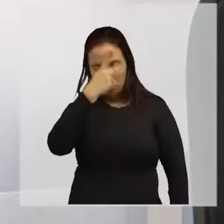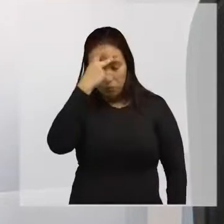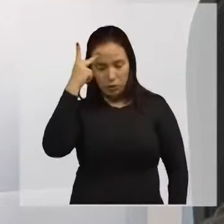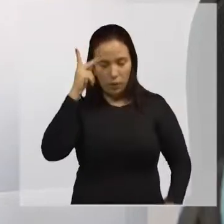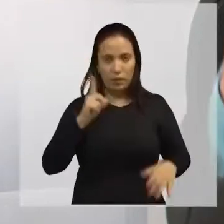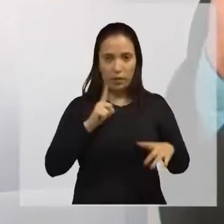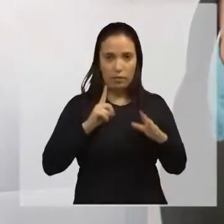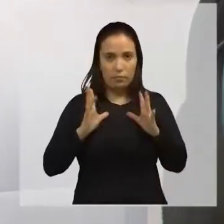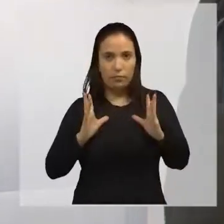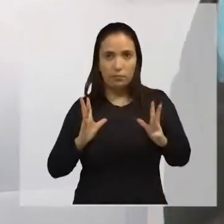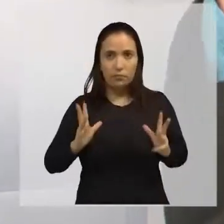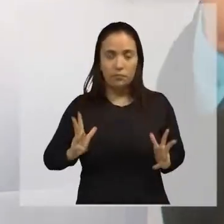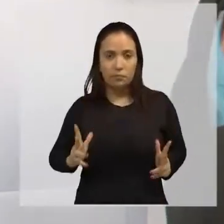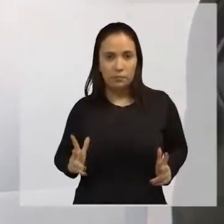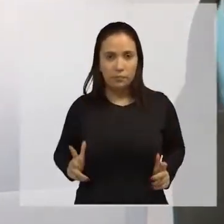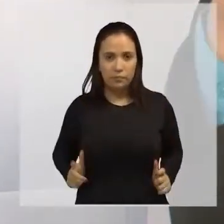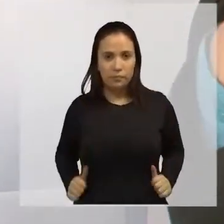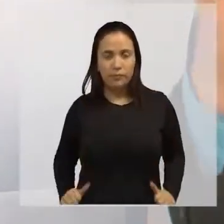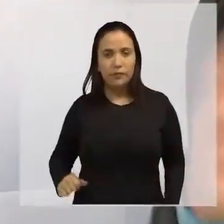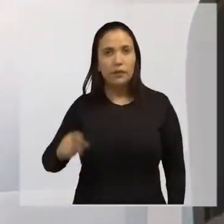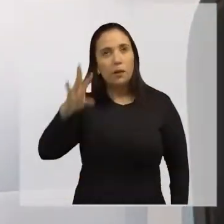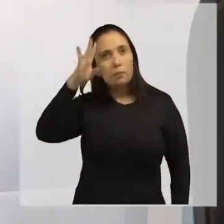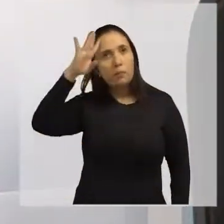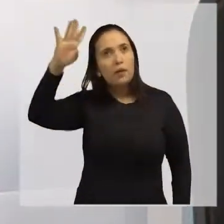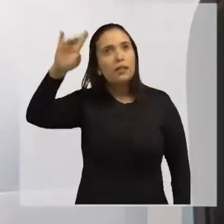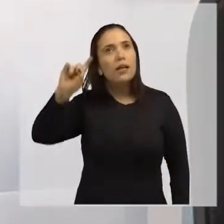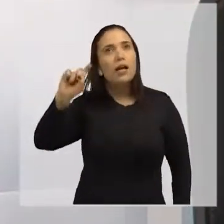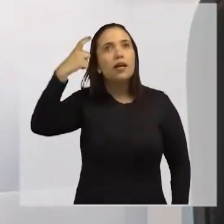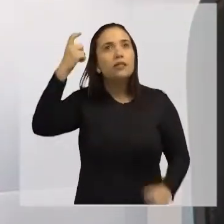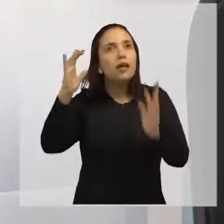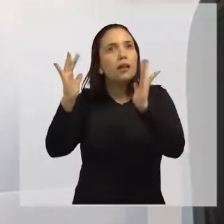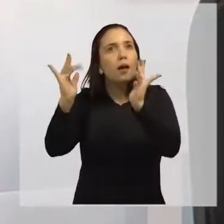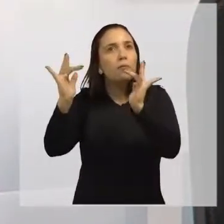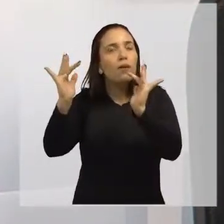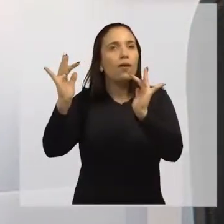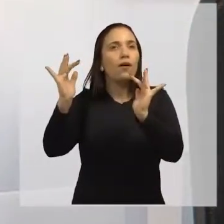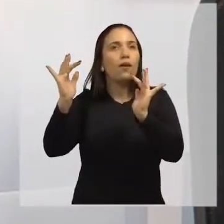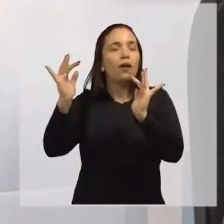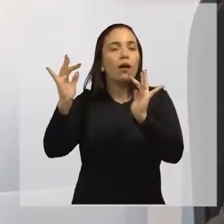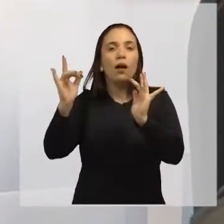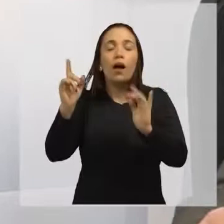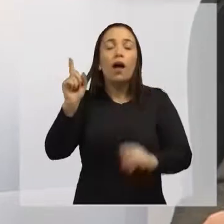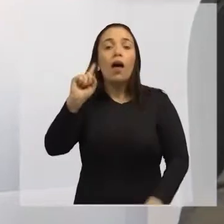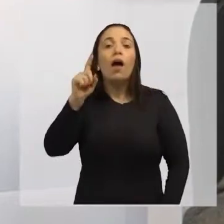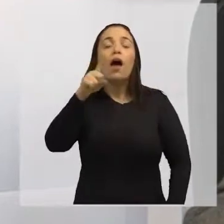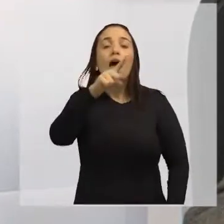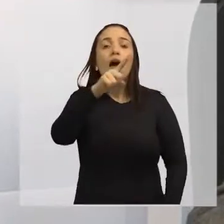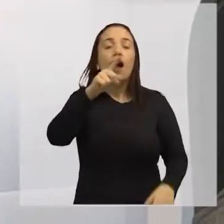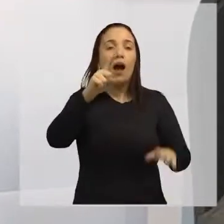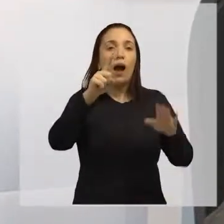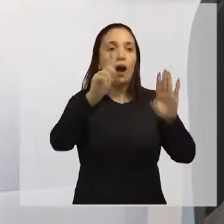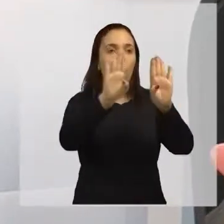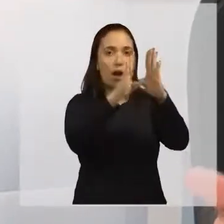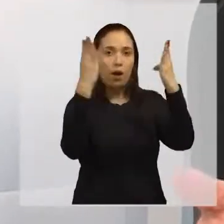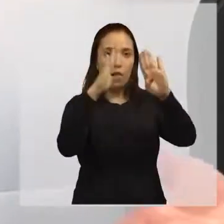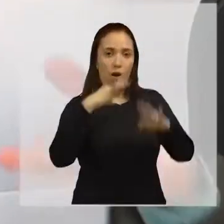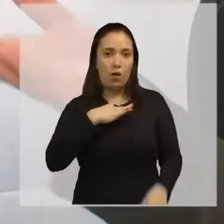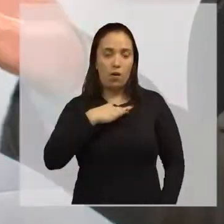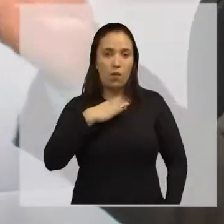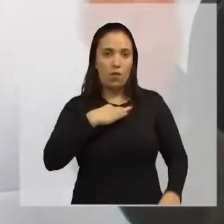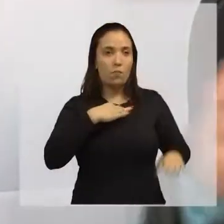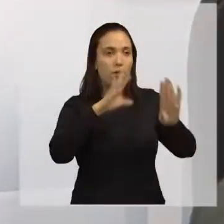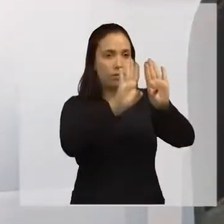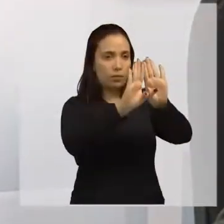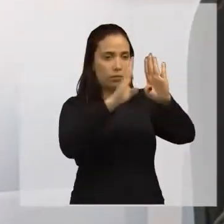gente pensa que ele está pensando numa ex-namorada, numa esposa, alguma coisa. Ele vai no guarda-roupa, abre, e lá do fundo tinha